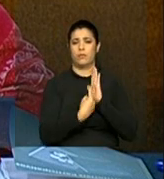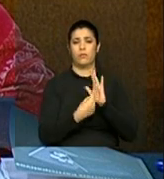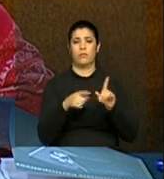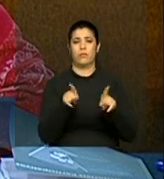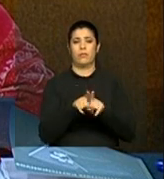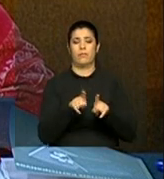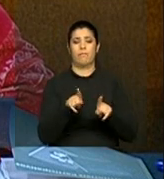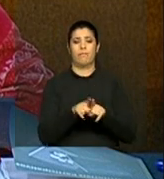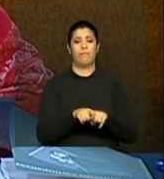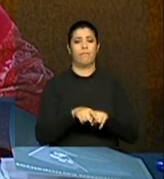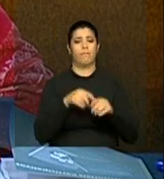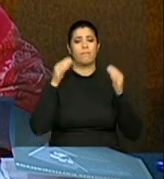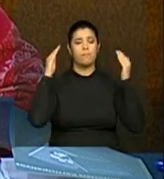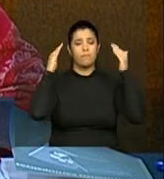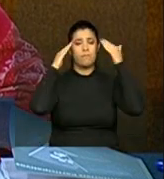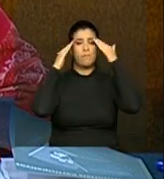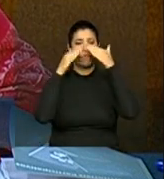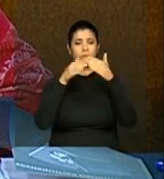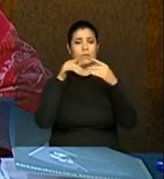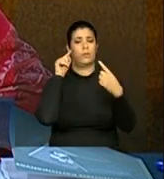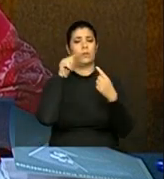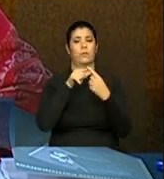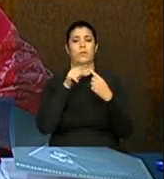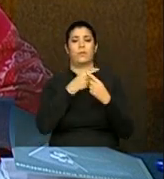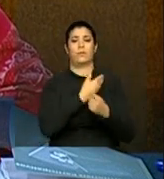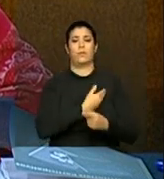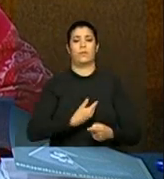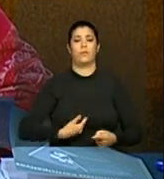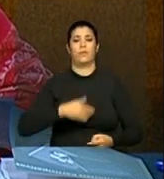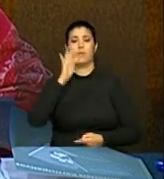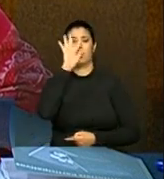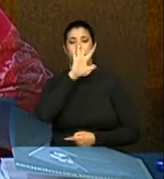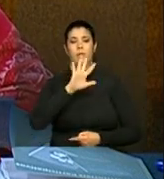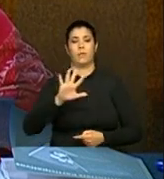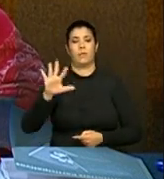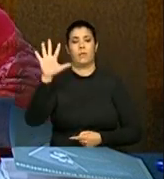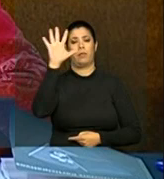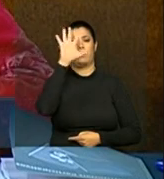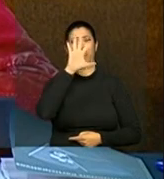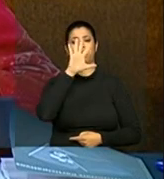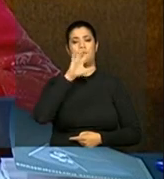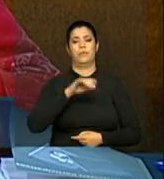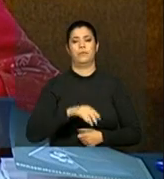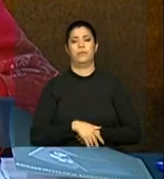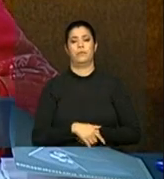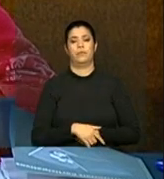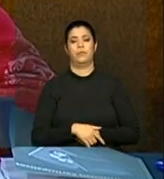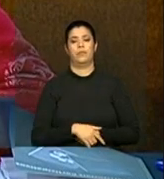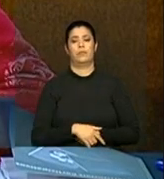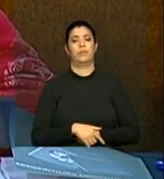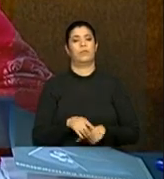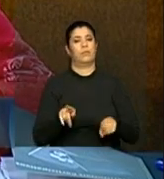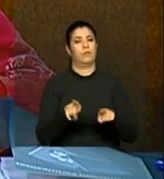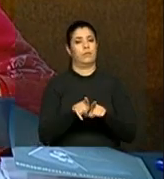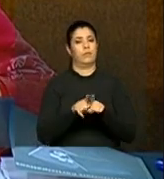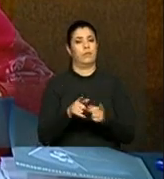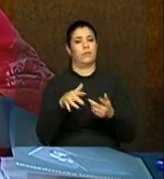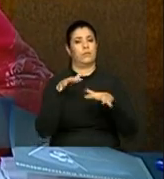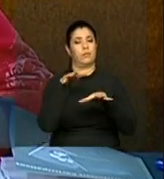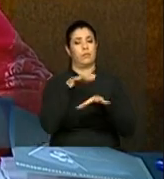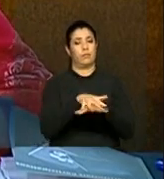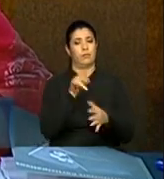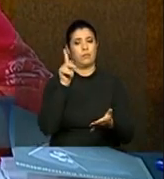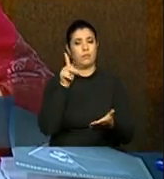pauta do governo federal. mas a inclusão